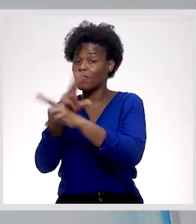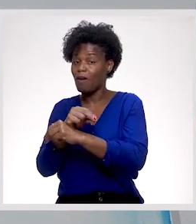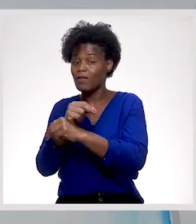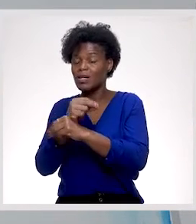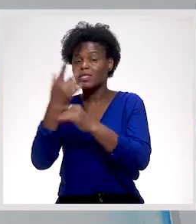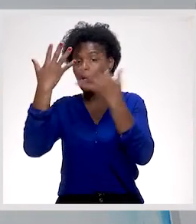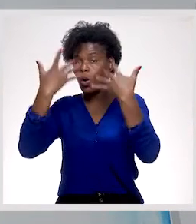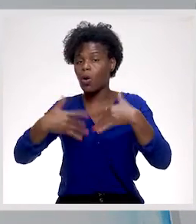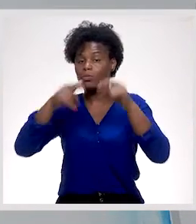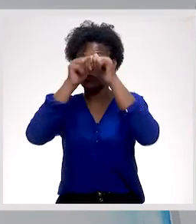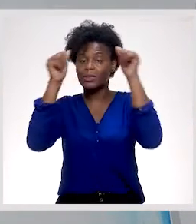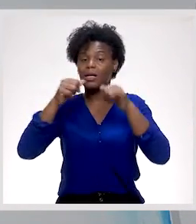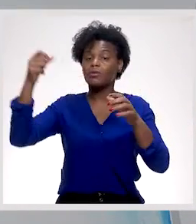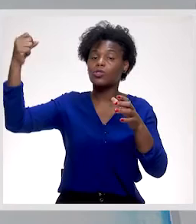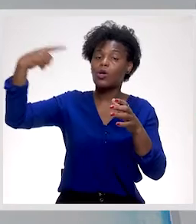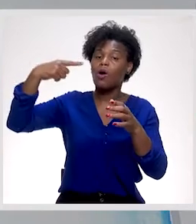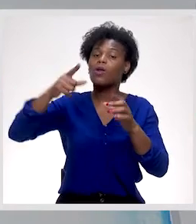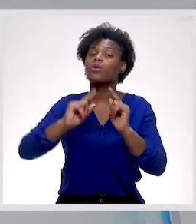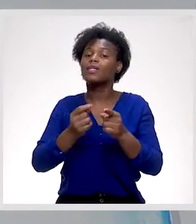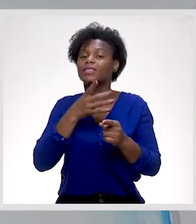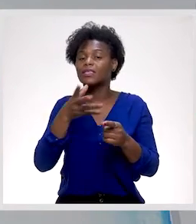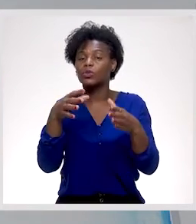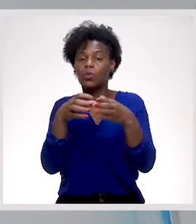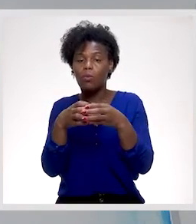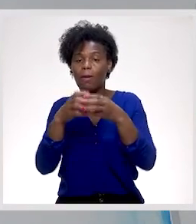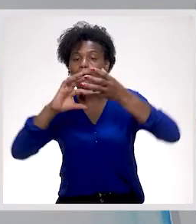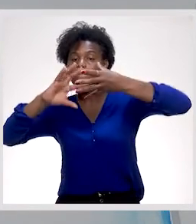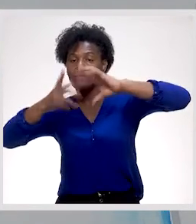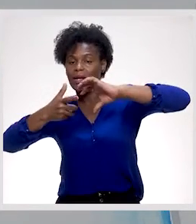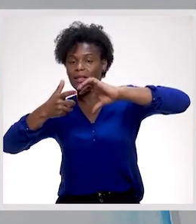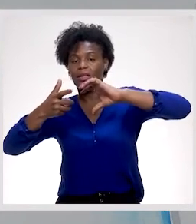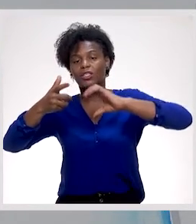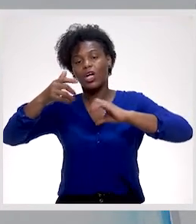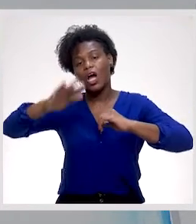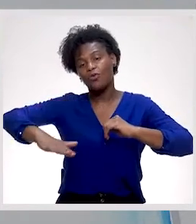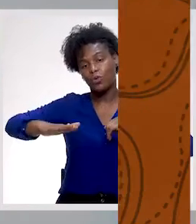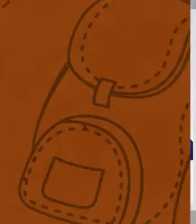sistema solar, que é o grupo dos planetas anões.